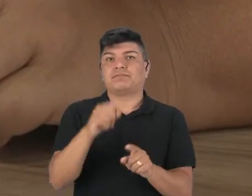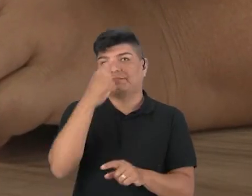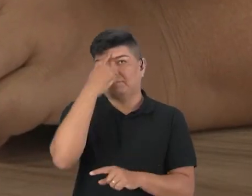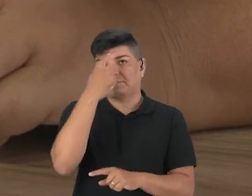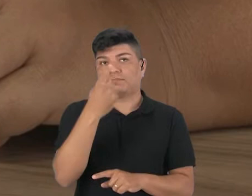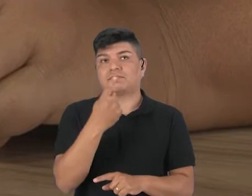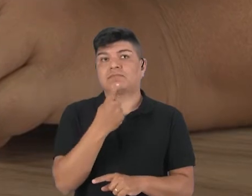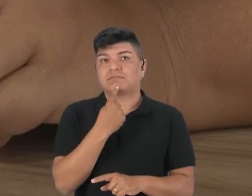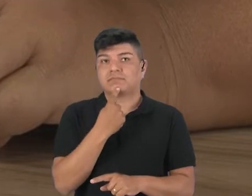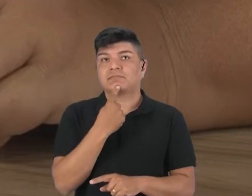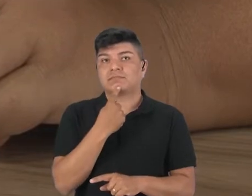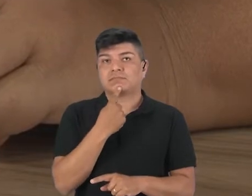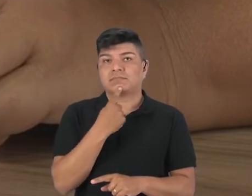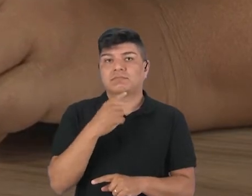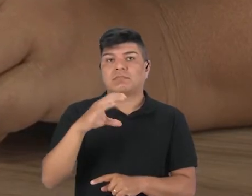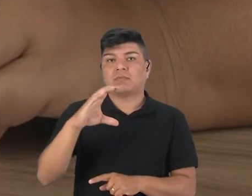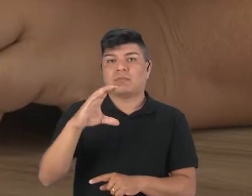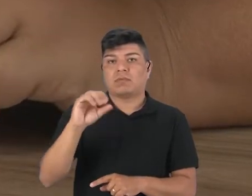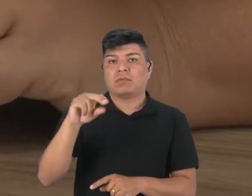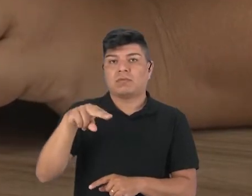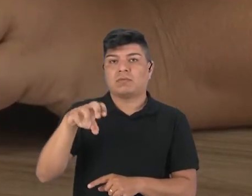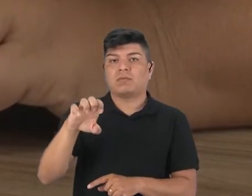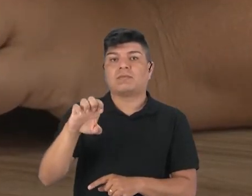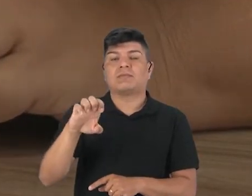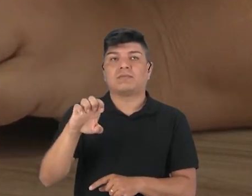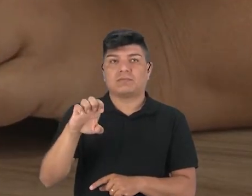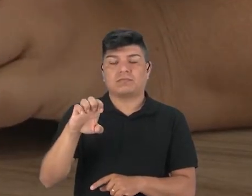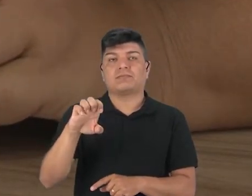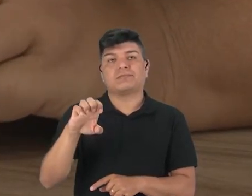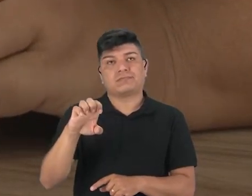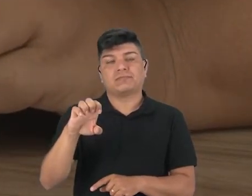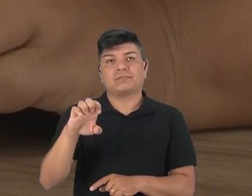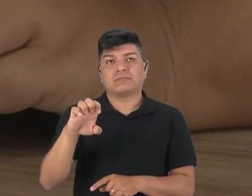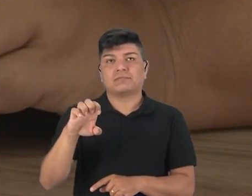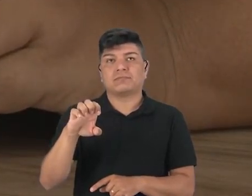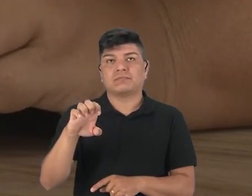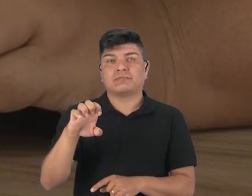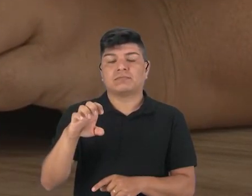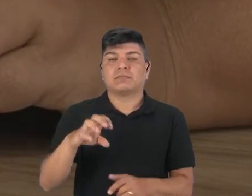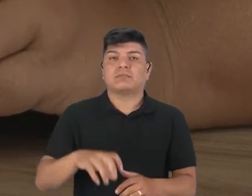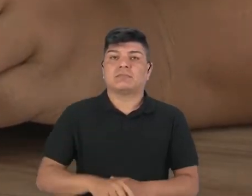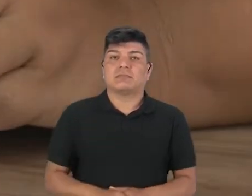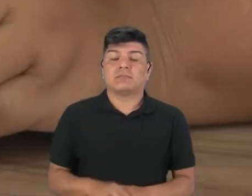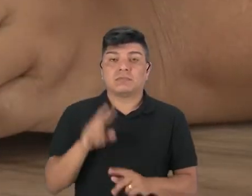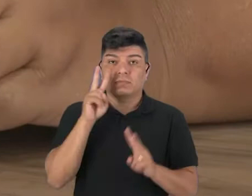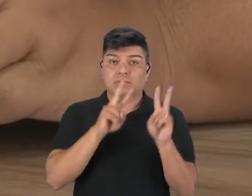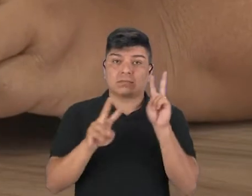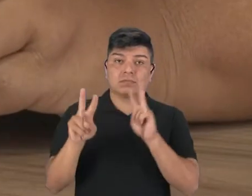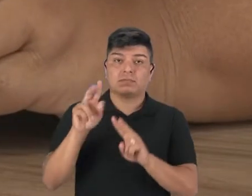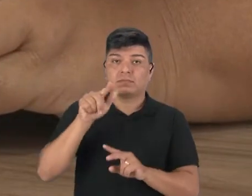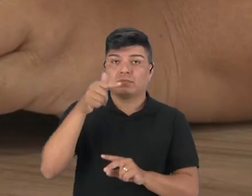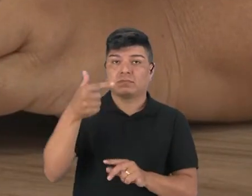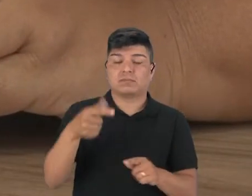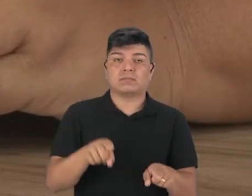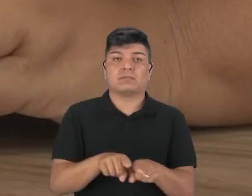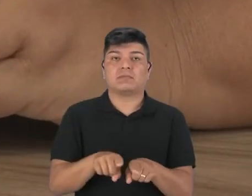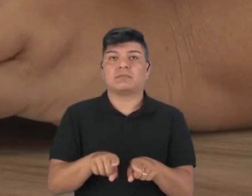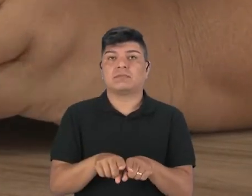figura geométrica espacial, E aí nós podemos visualizar